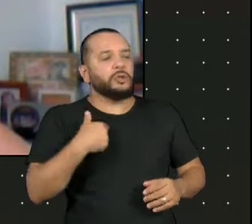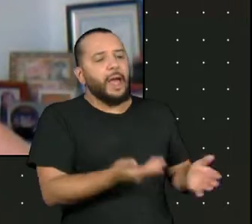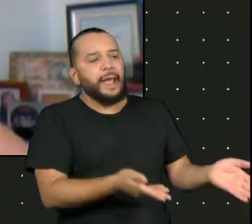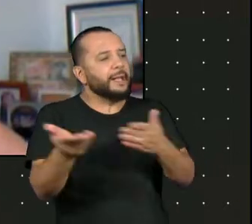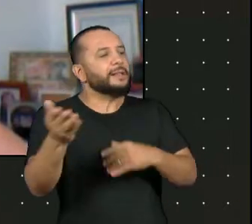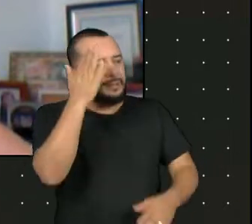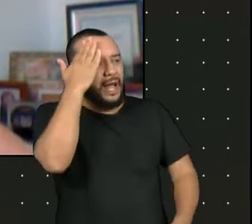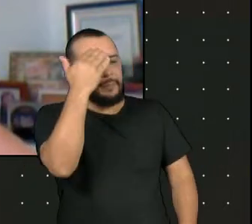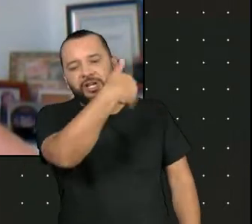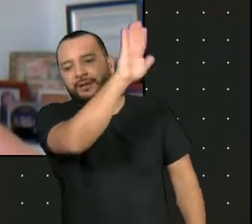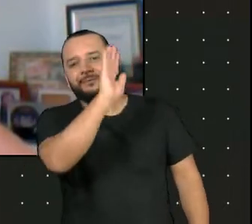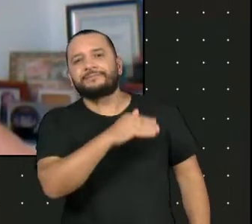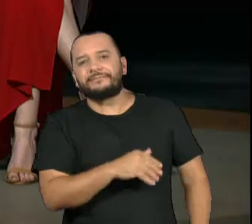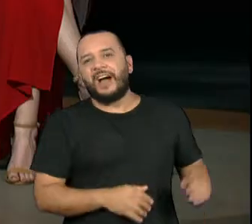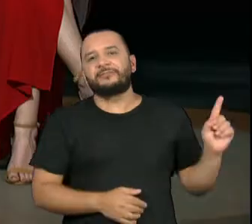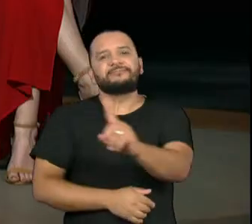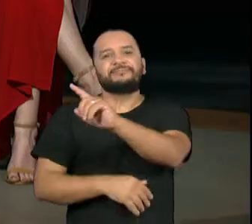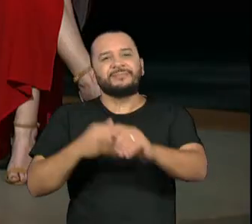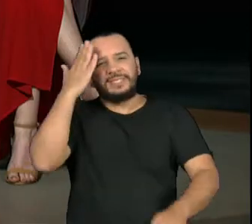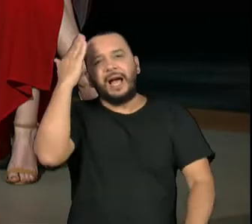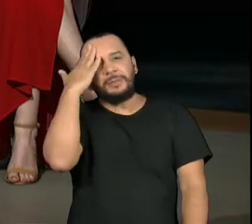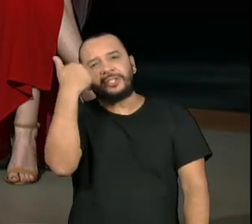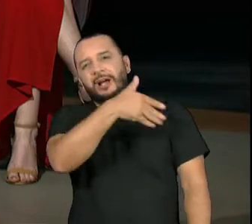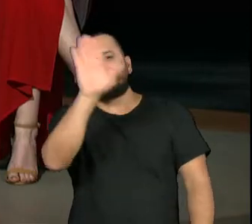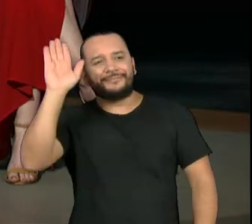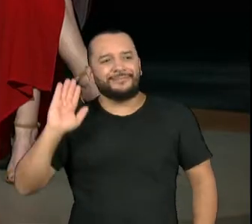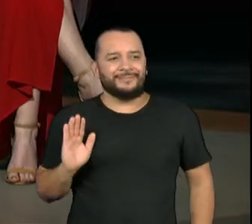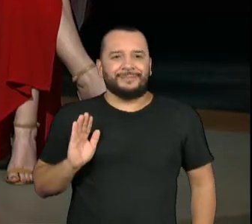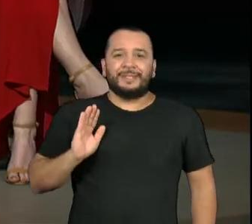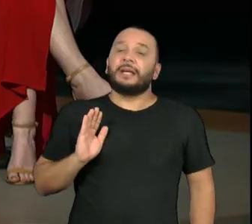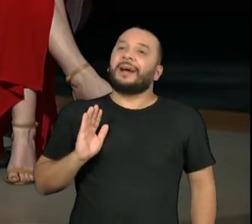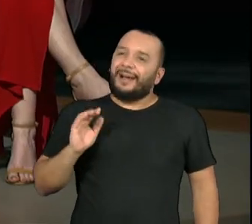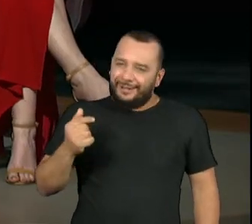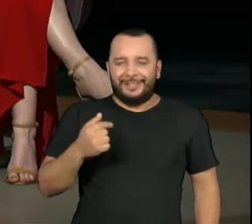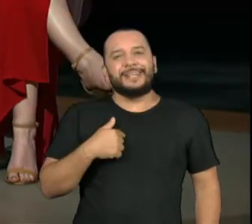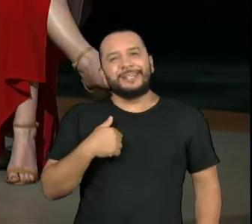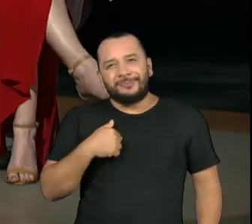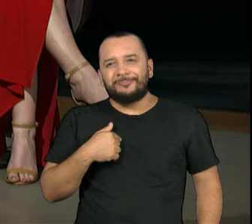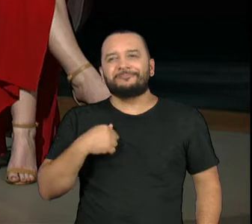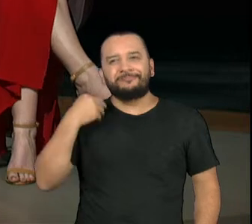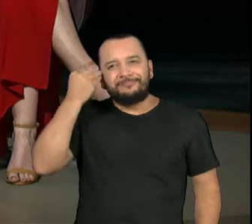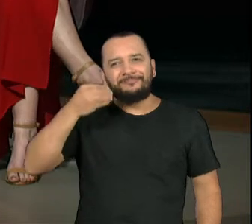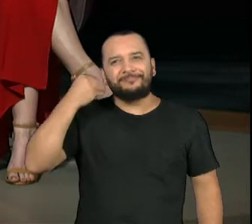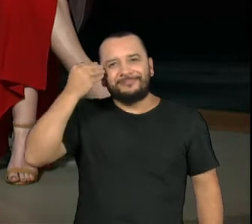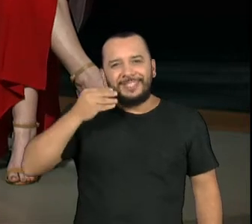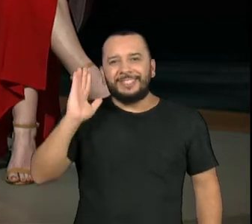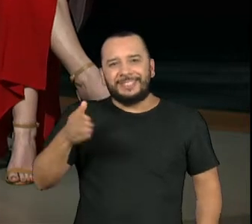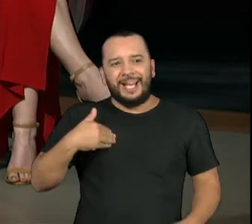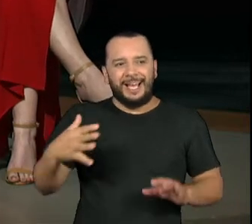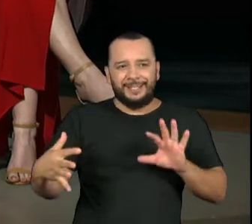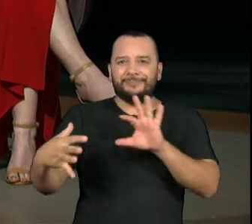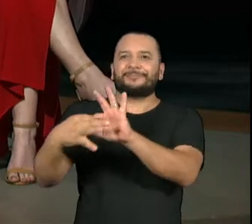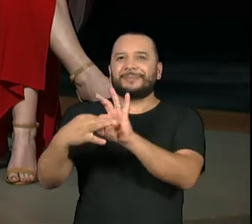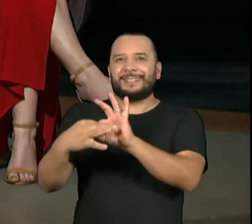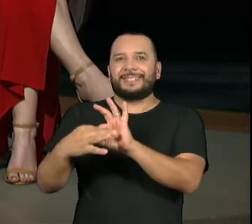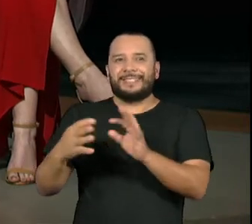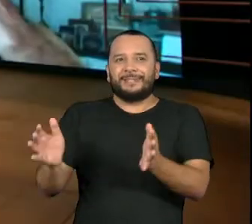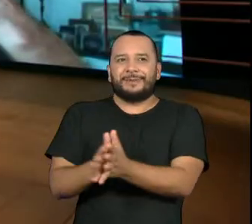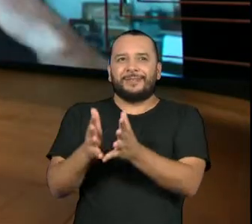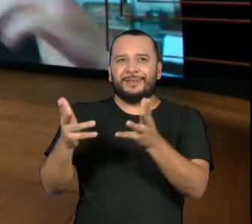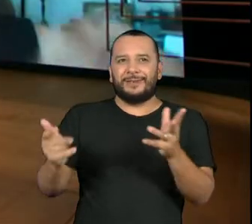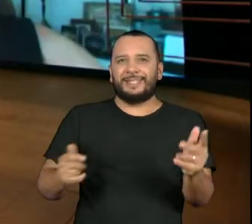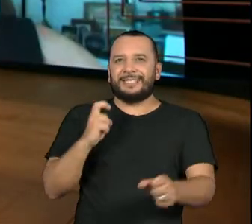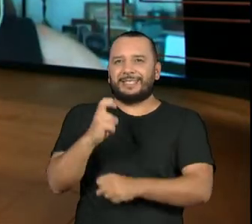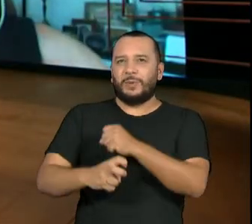o que você sabe, entendeu? E aí a gente... Foi uma parceria maravilhosa de 5 anos, mais